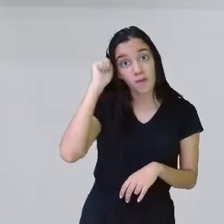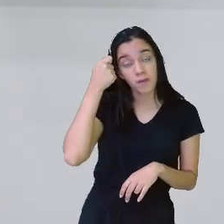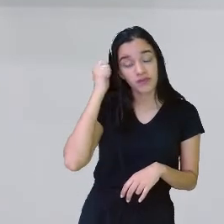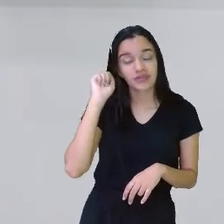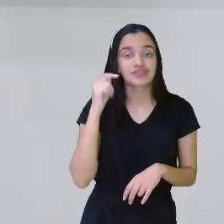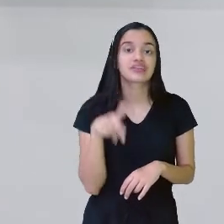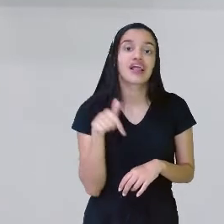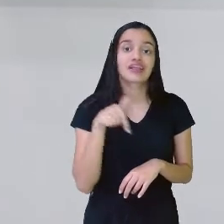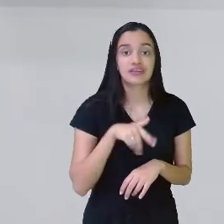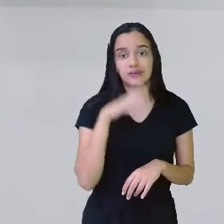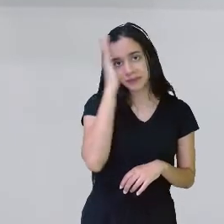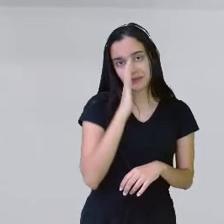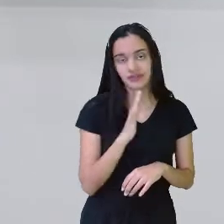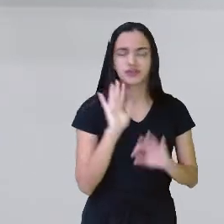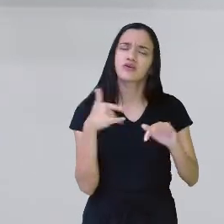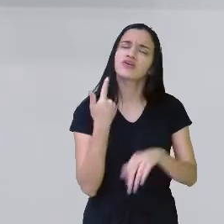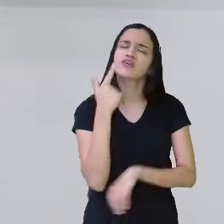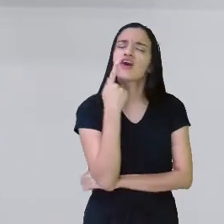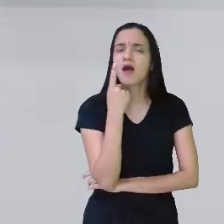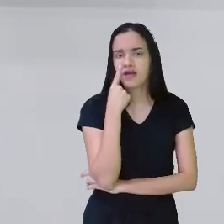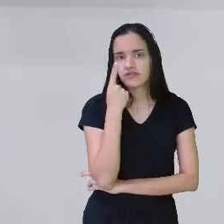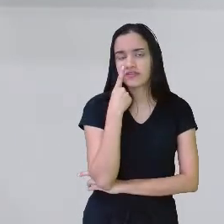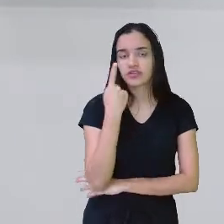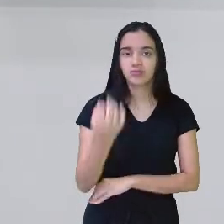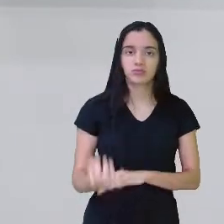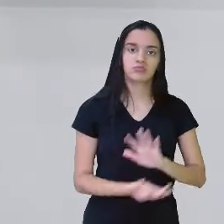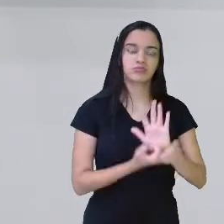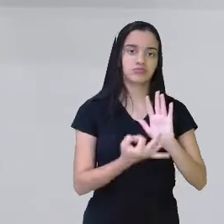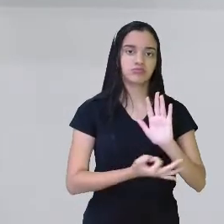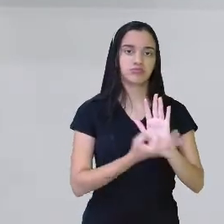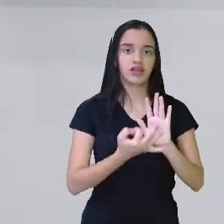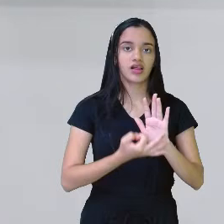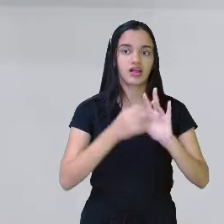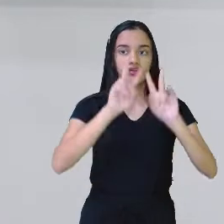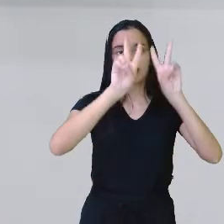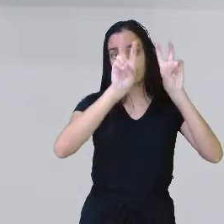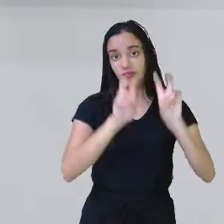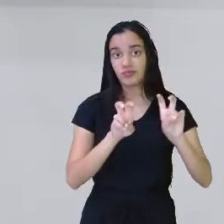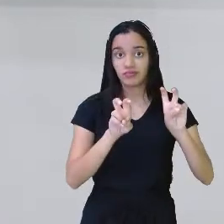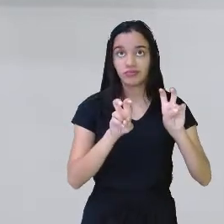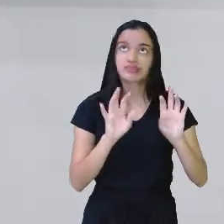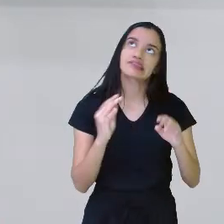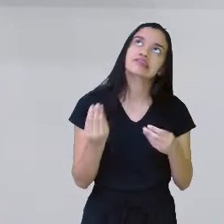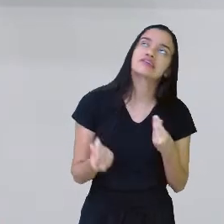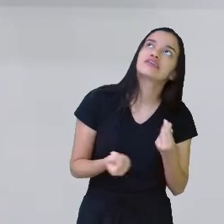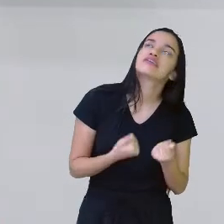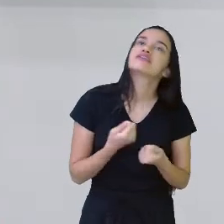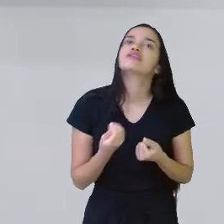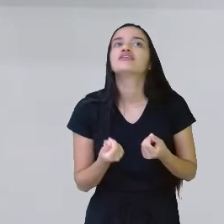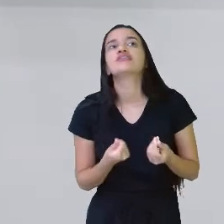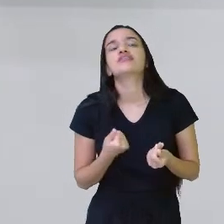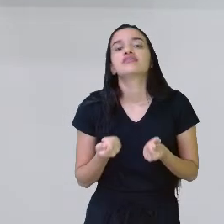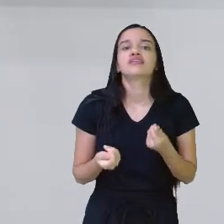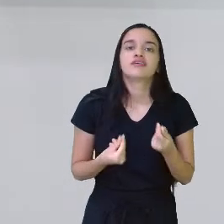Brasil. Veja como esse argumento ele pode deixar seu texto muito